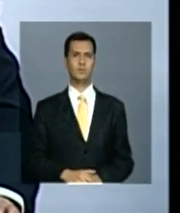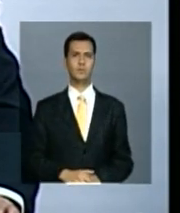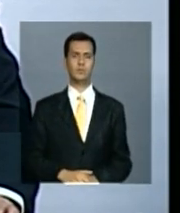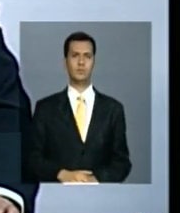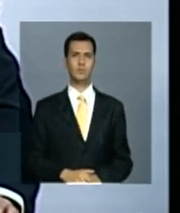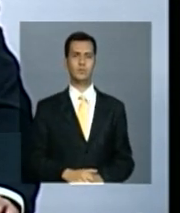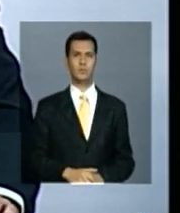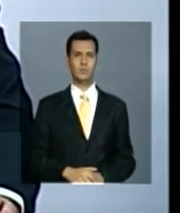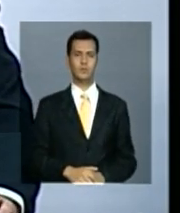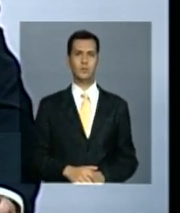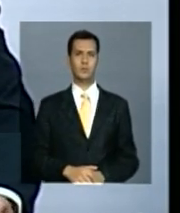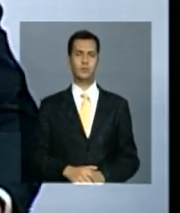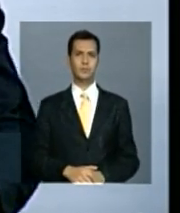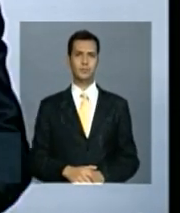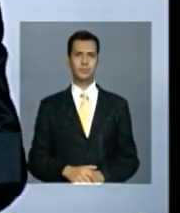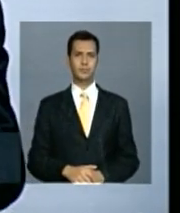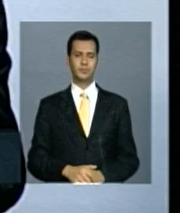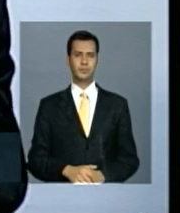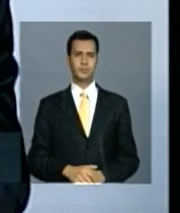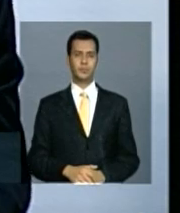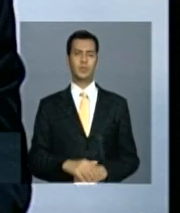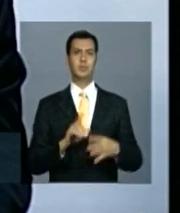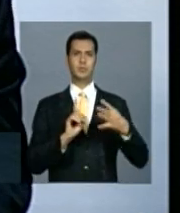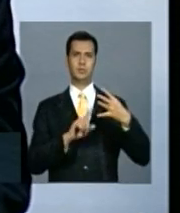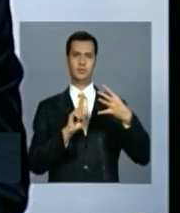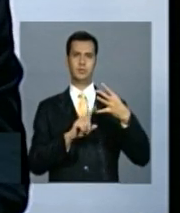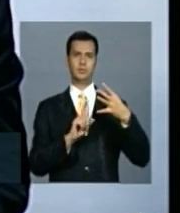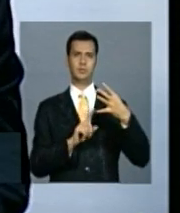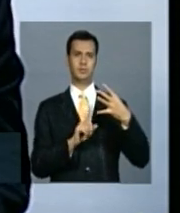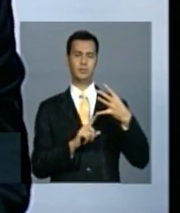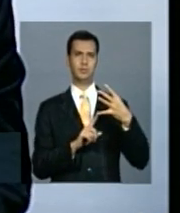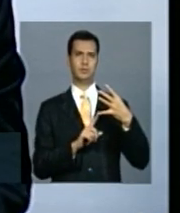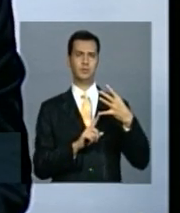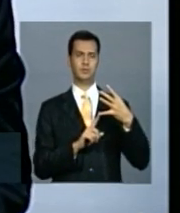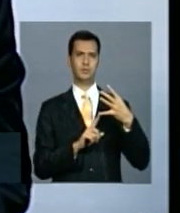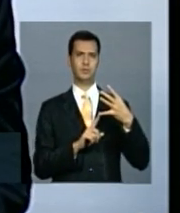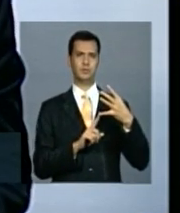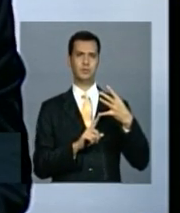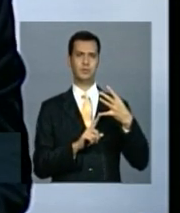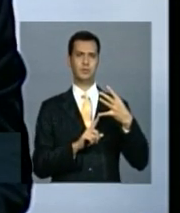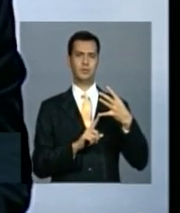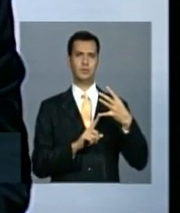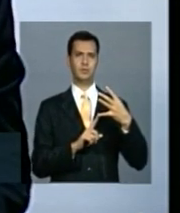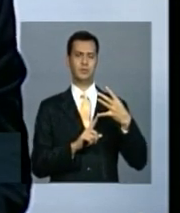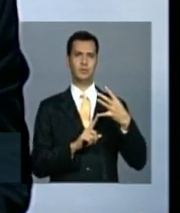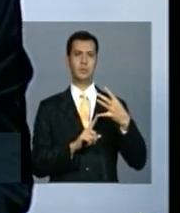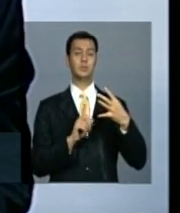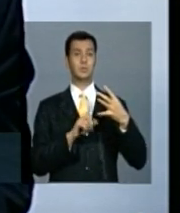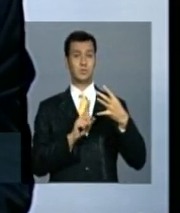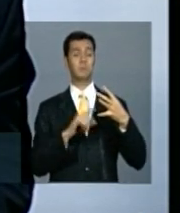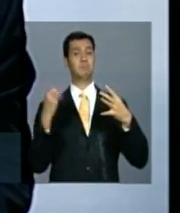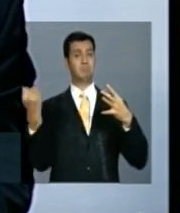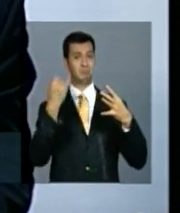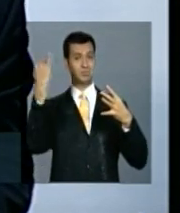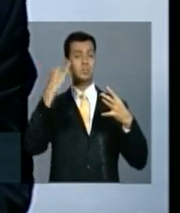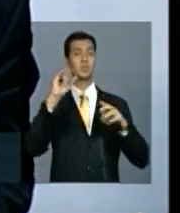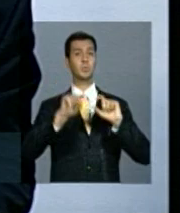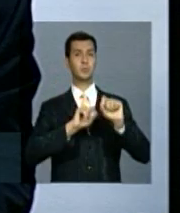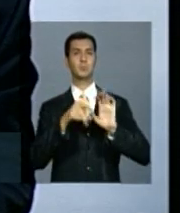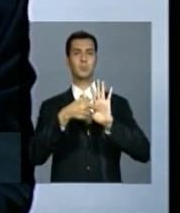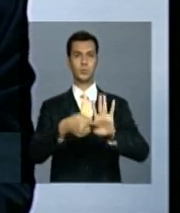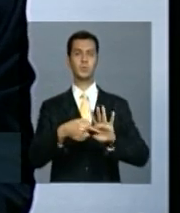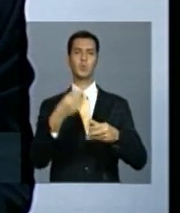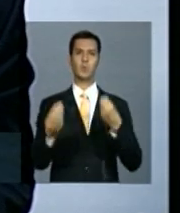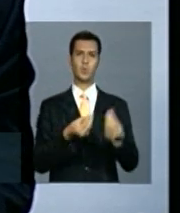ter esse endereço fixo eh Uma quarta que eu diria que também é um número expressivo que significa essa reorganização do